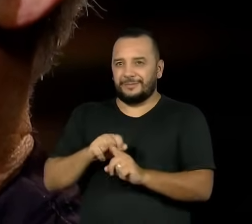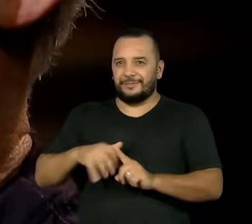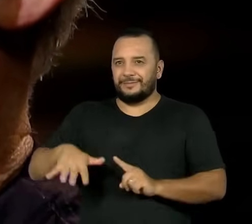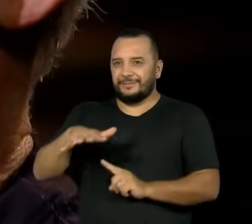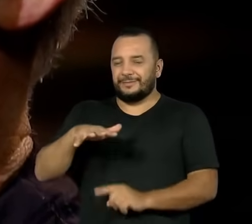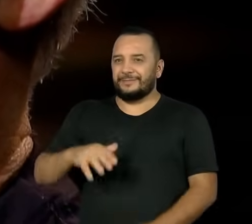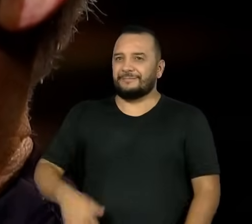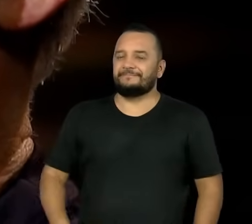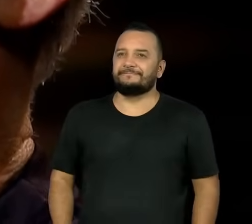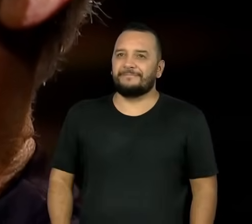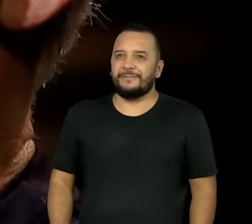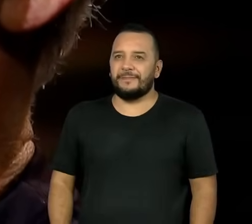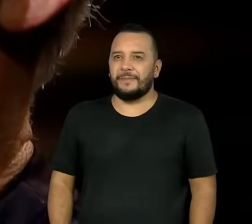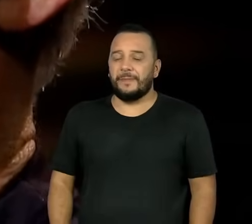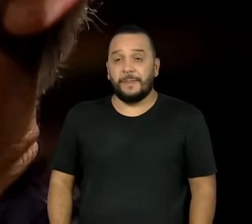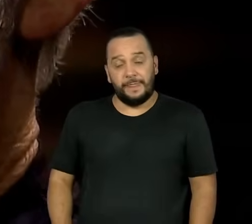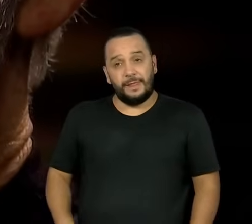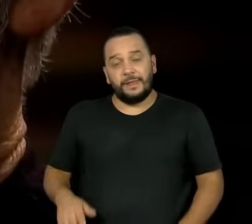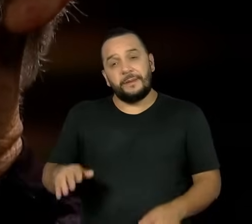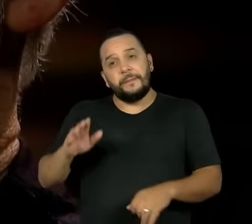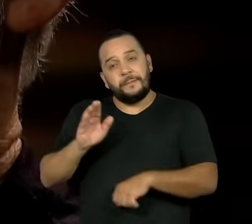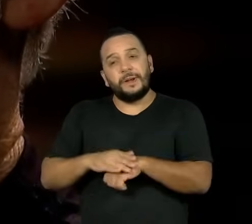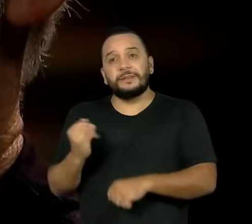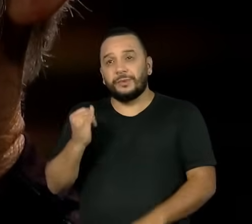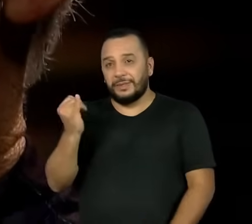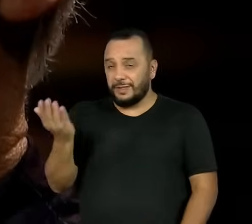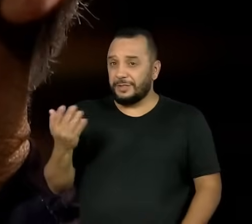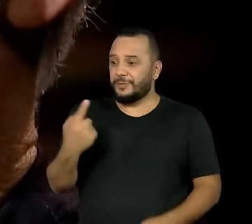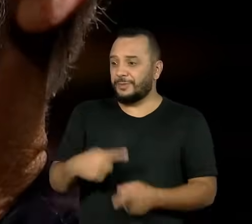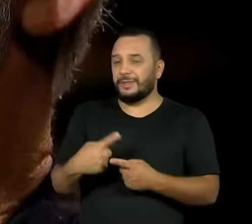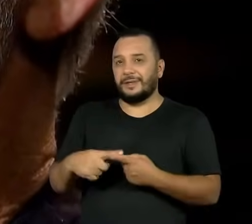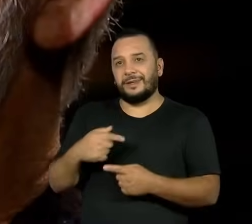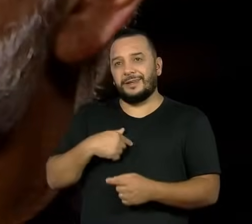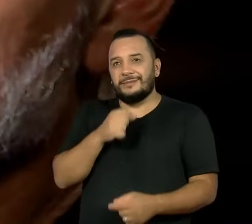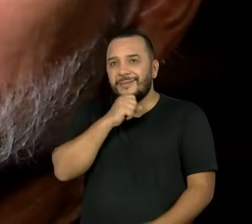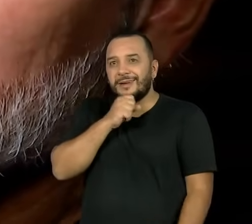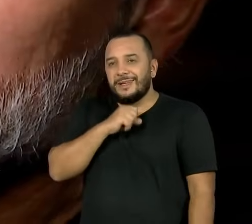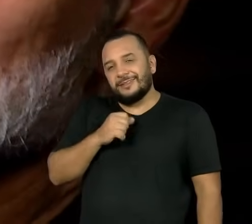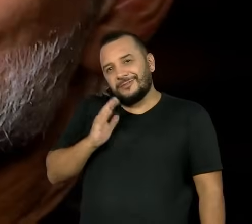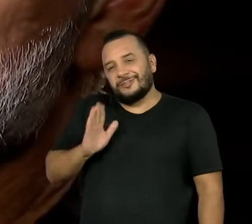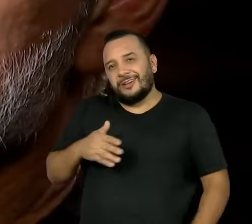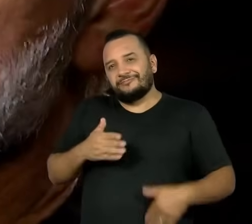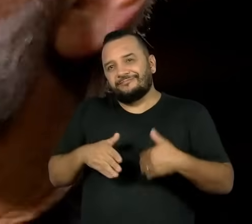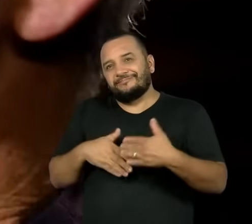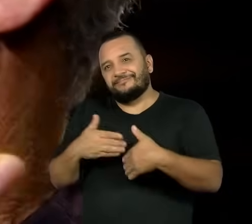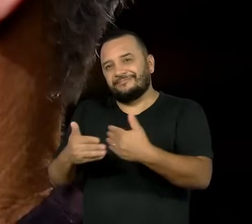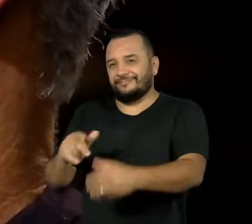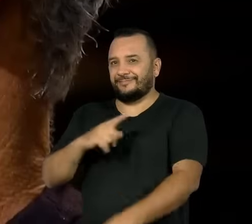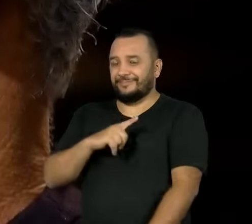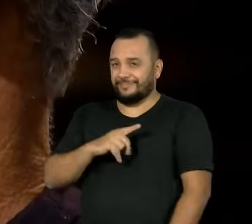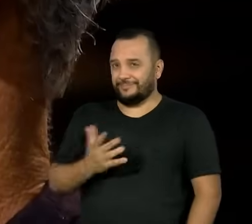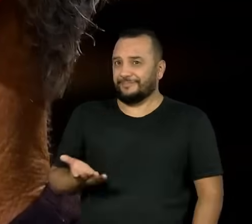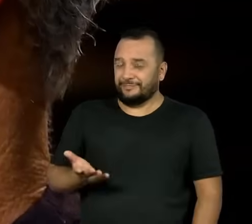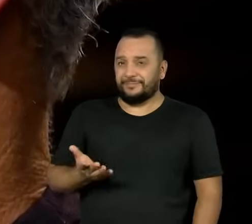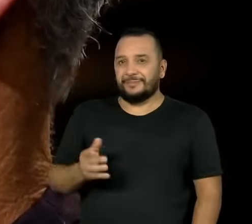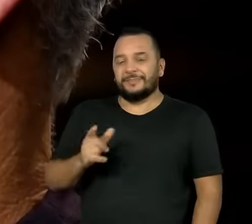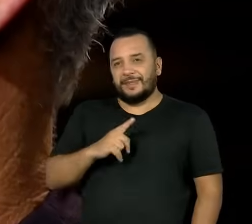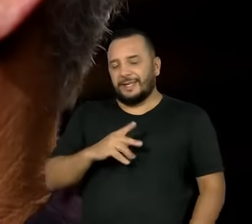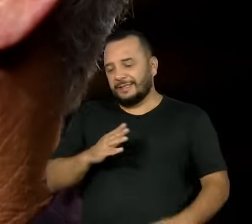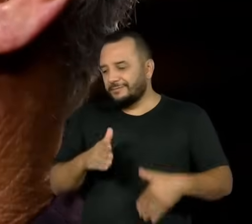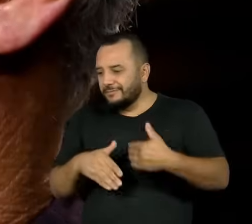Eu diria que é isso que mais importa à medida que eu vou envelhecendo. Então, dentro desse caminho